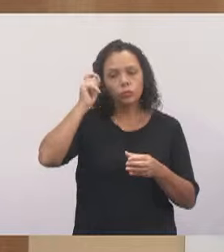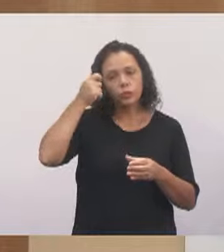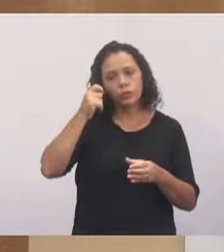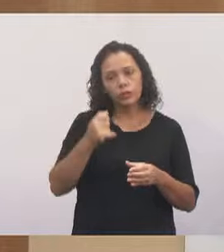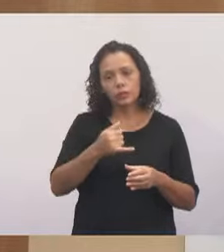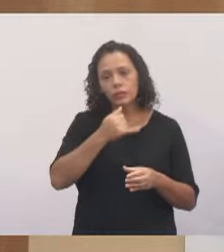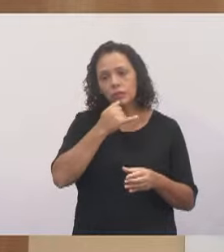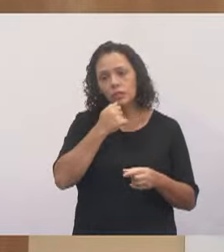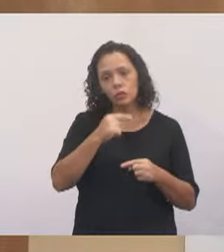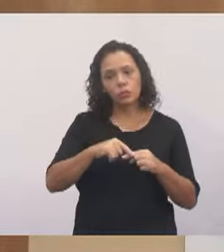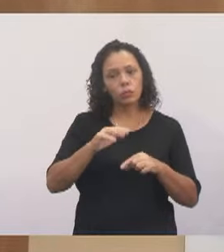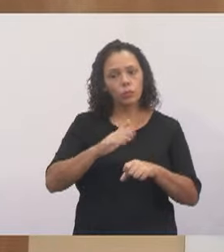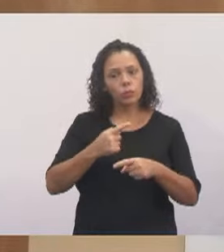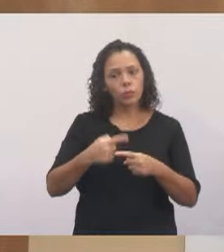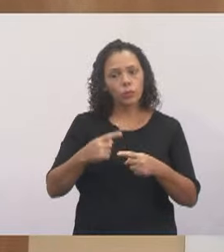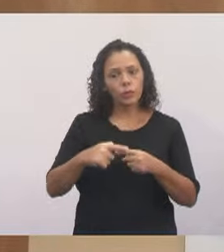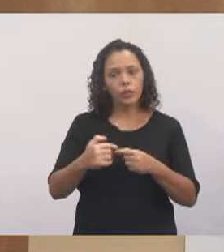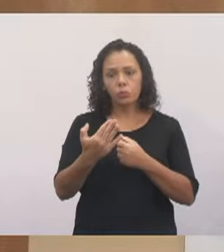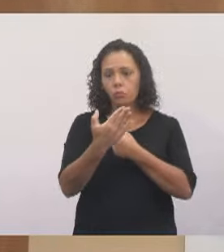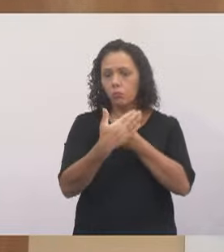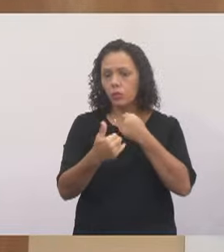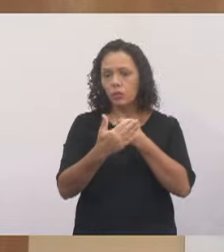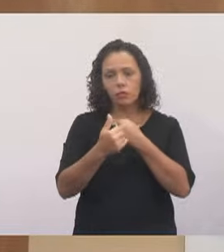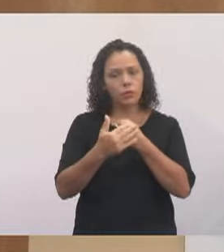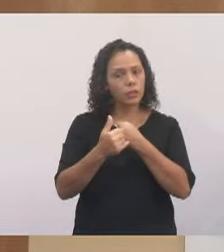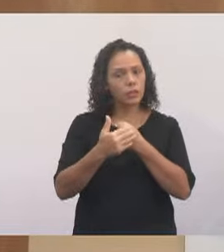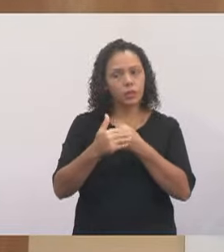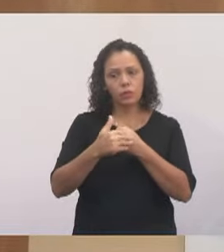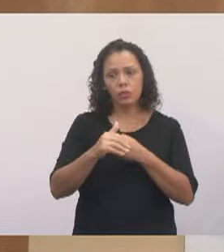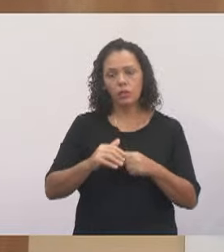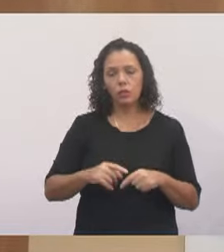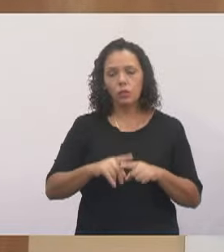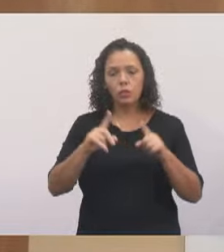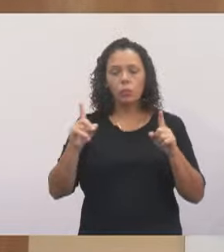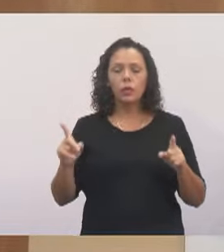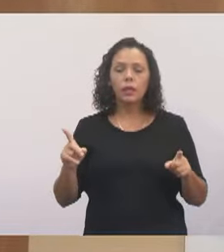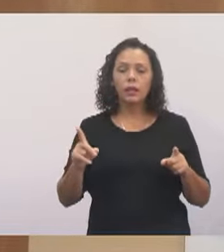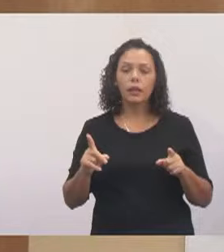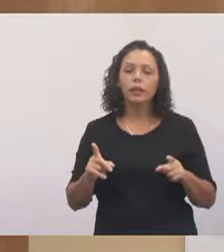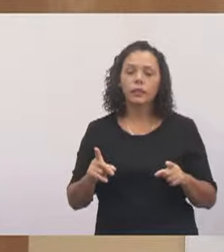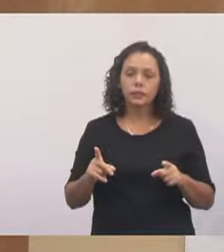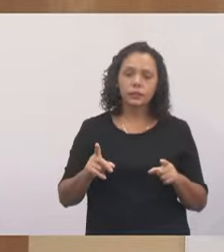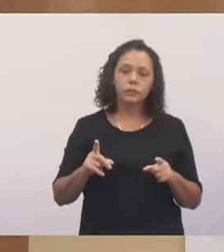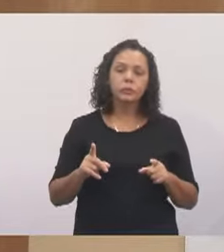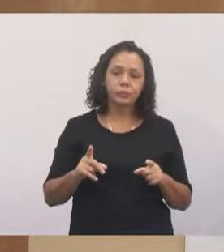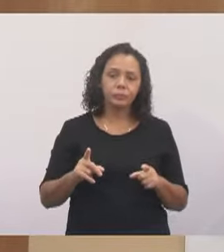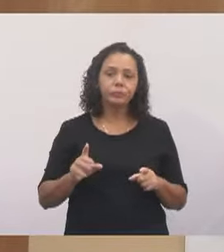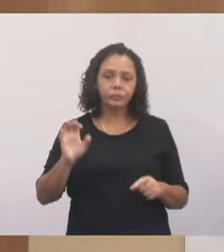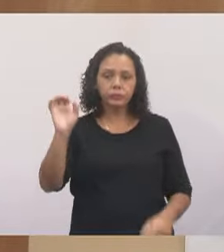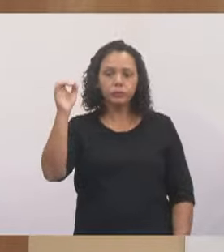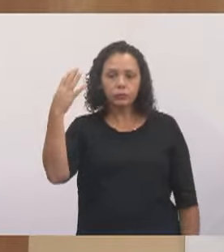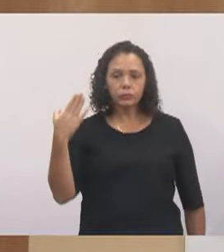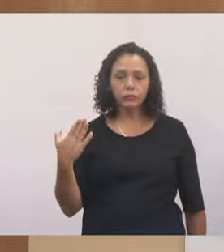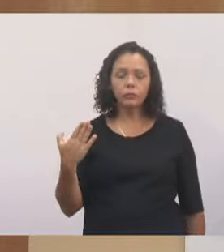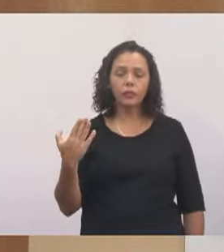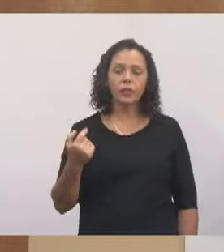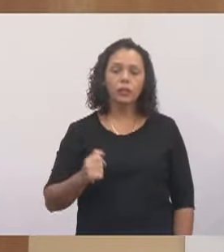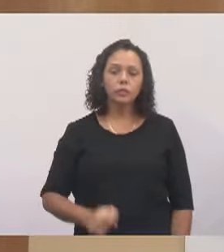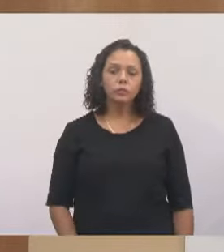não ter sido convidada para estar nessa parceria, mas a gente passa, não tem problema.